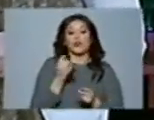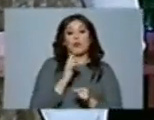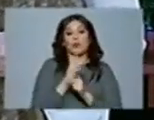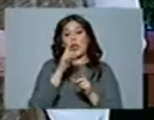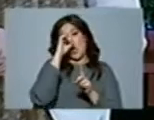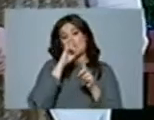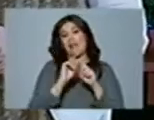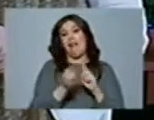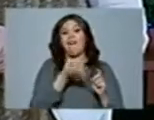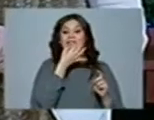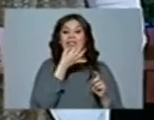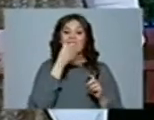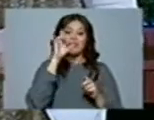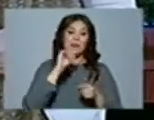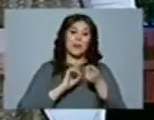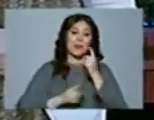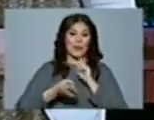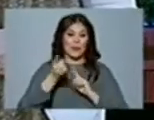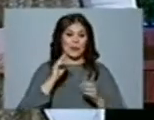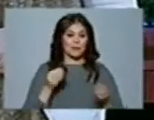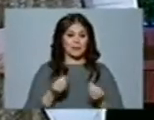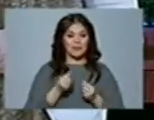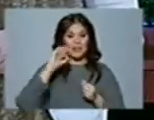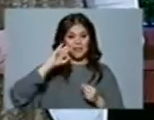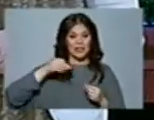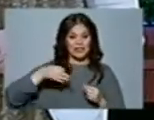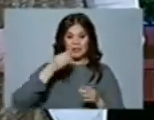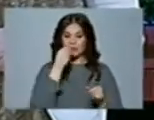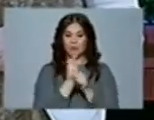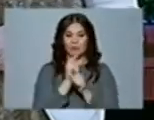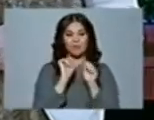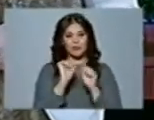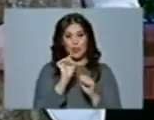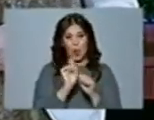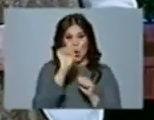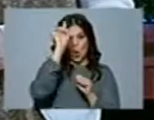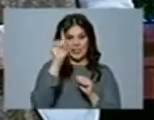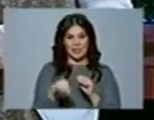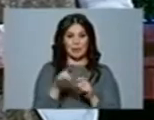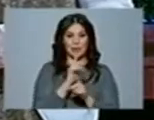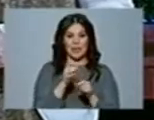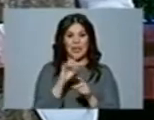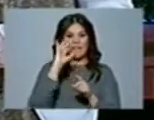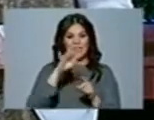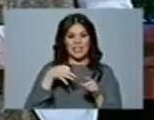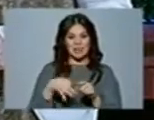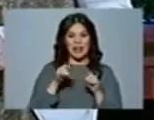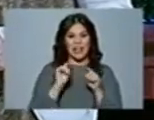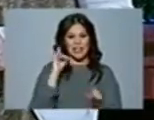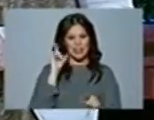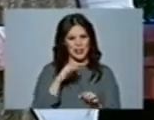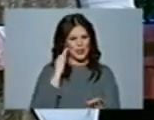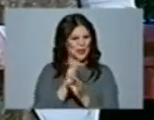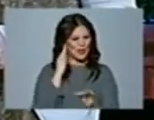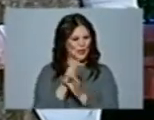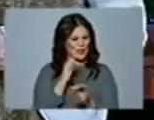falarmos de fins de semana gastronómicos do Norte e estes fins de semana também a comemorarem uma data